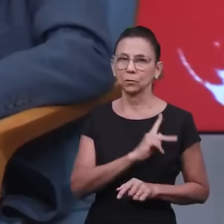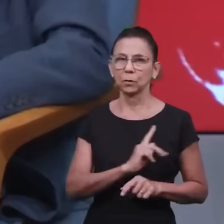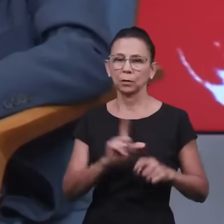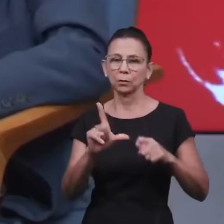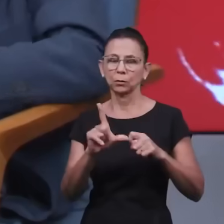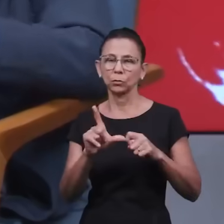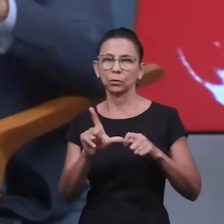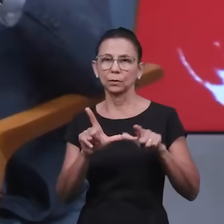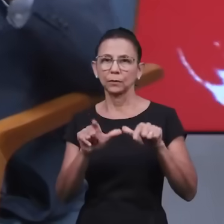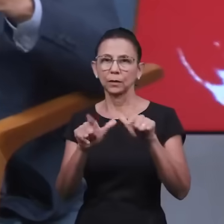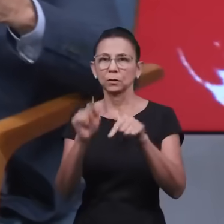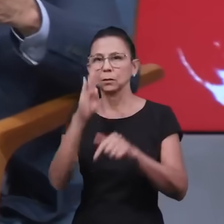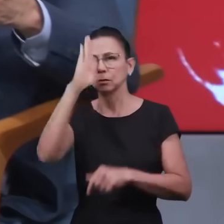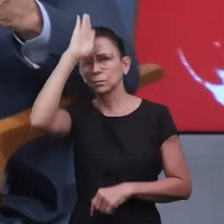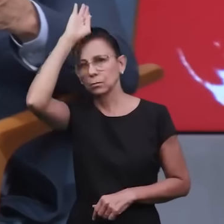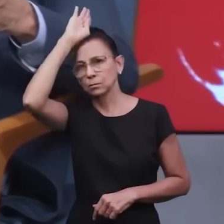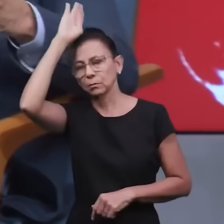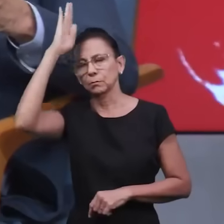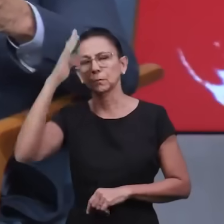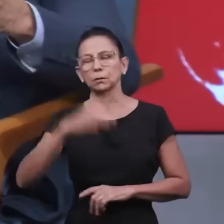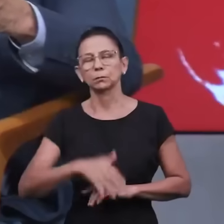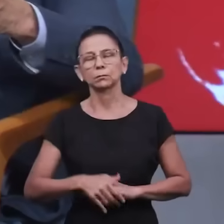Paulo. Talvez